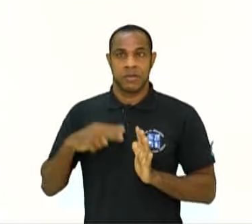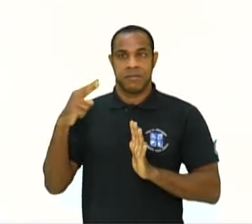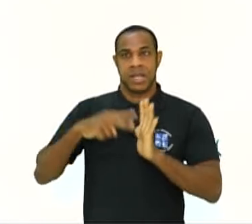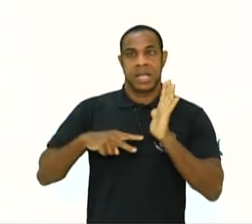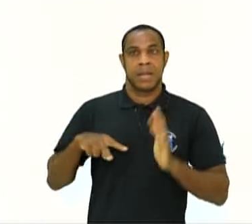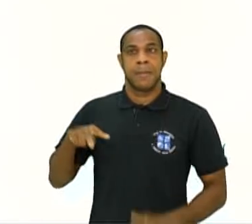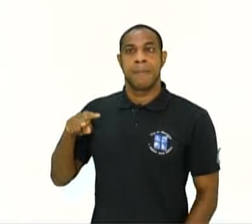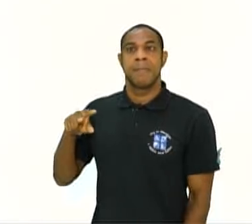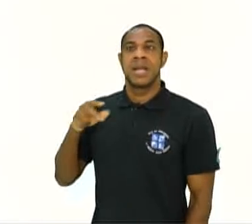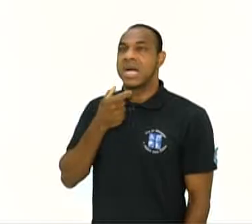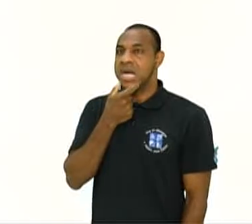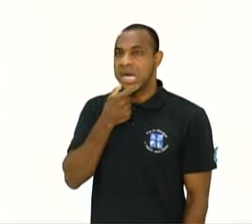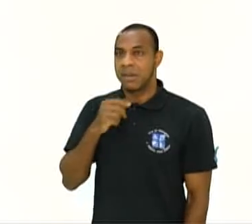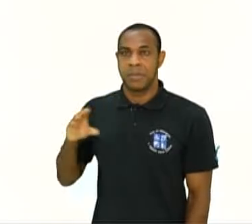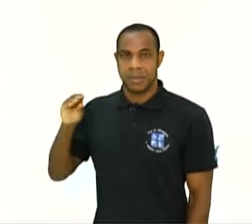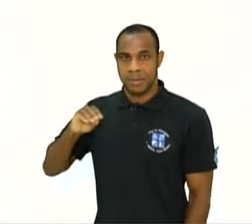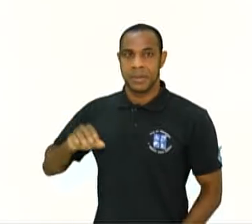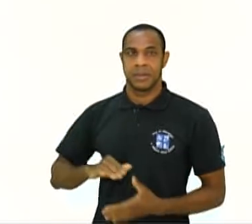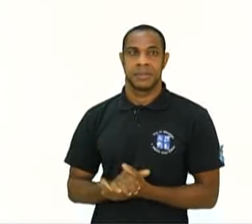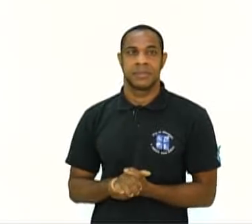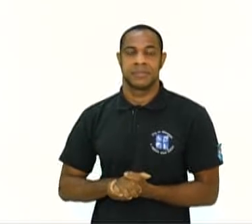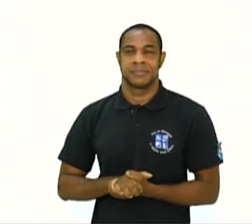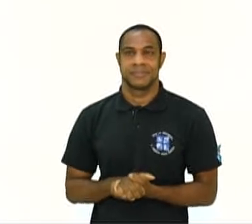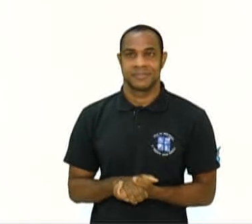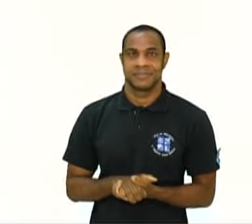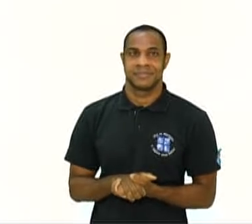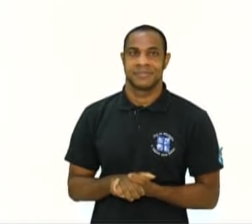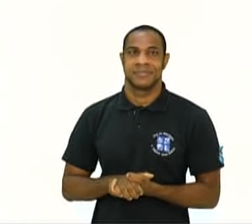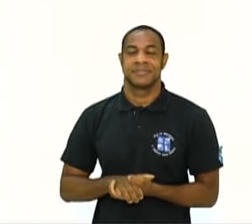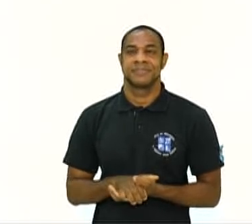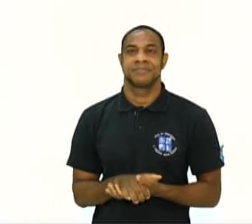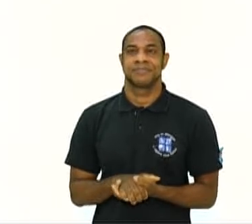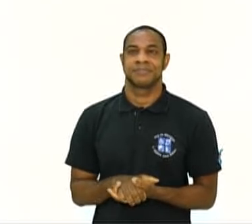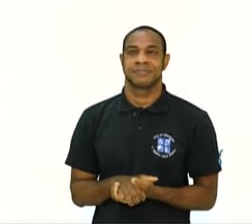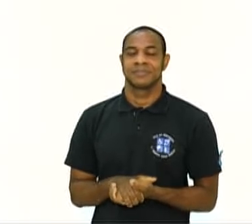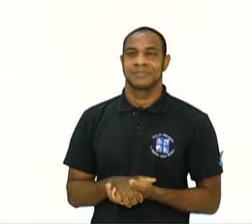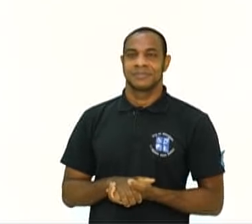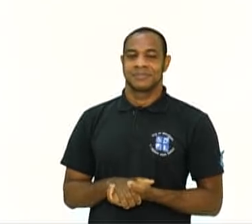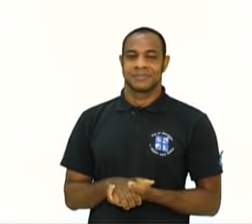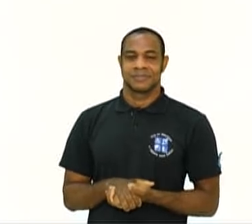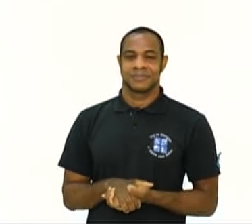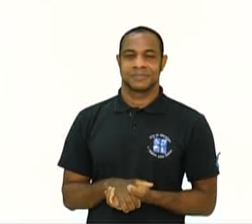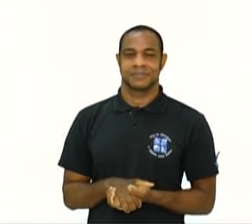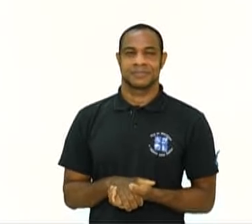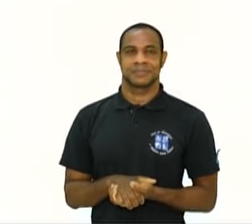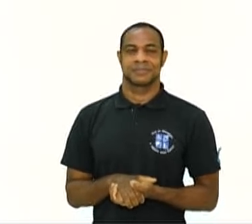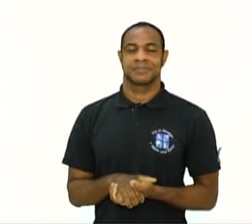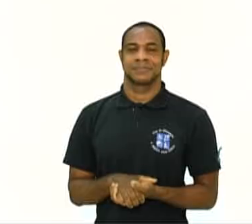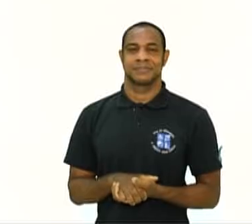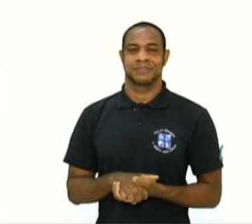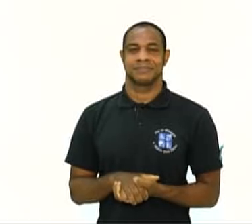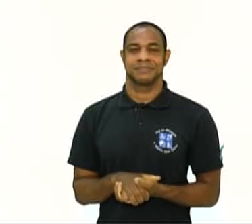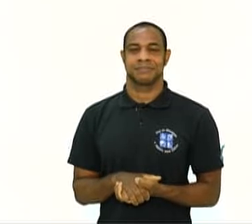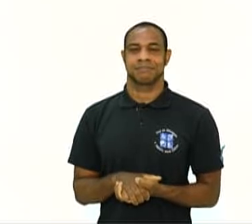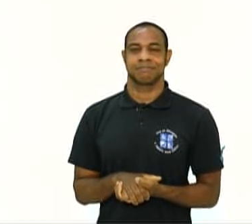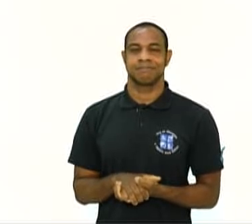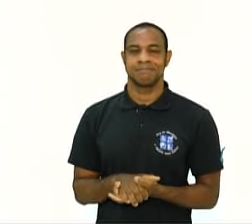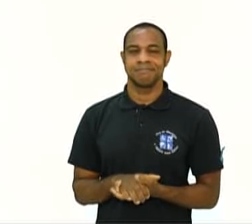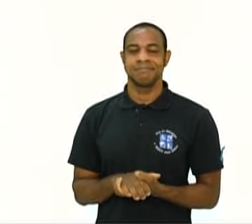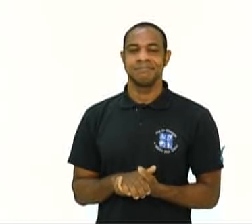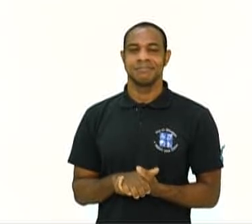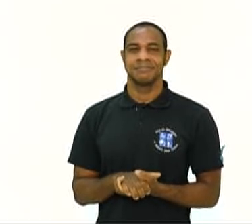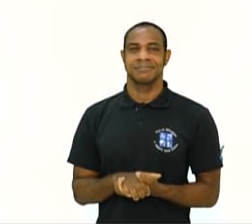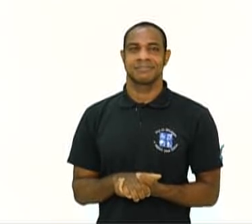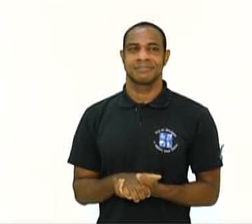an old house, my boyfriend and I. The previous owner papered every wall